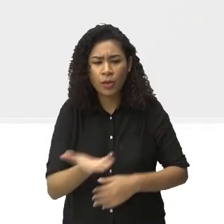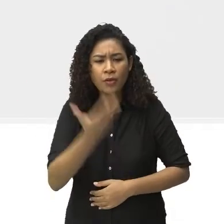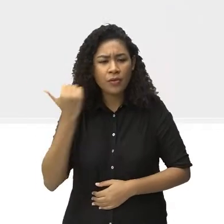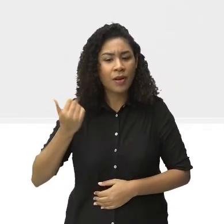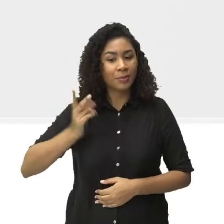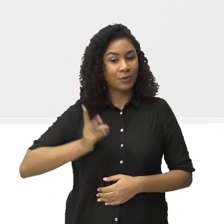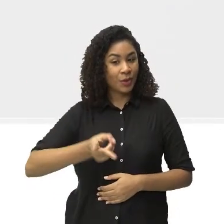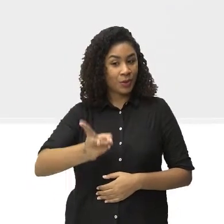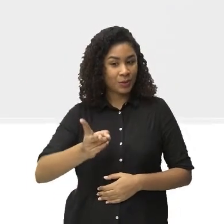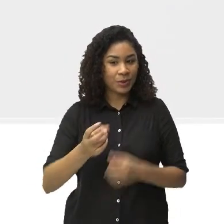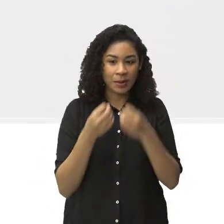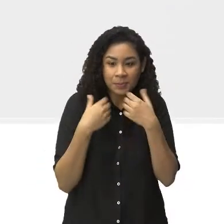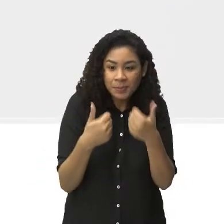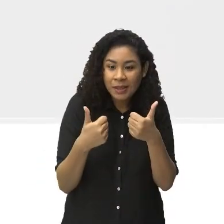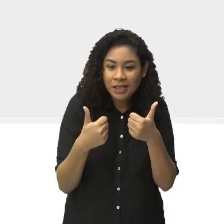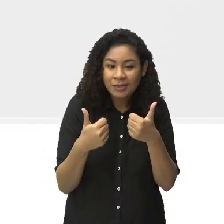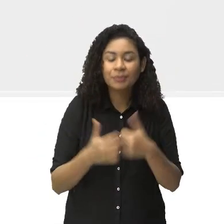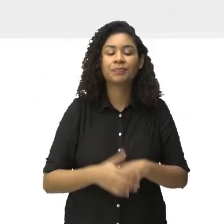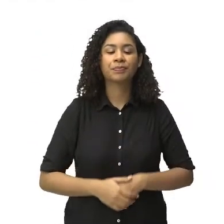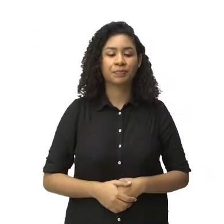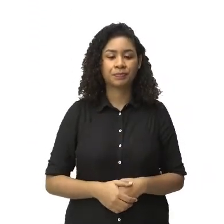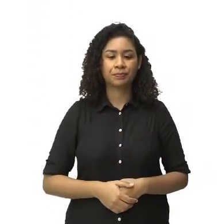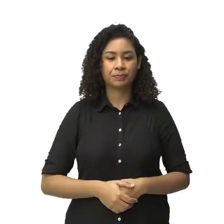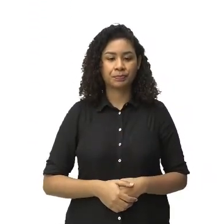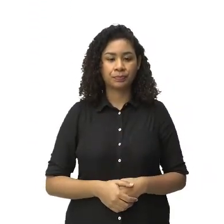então? Então aqui está.